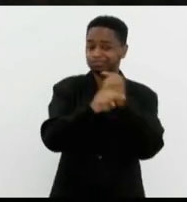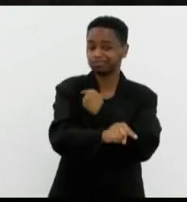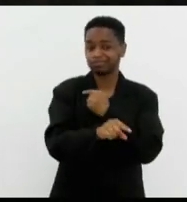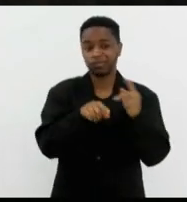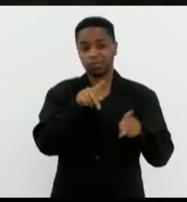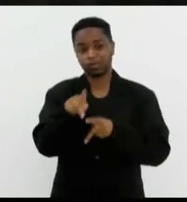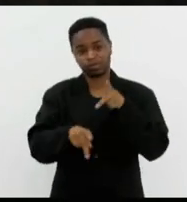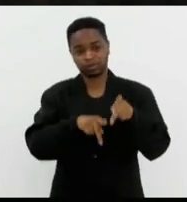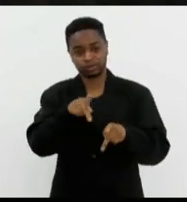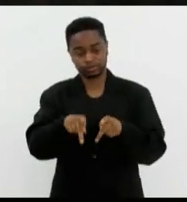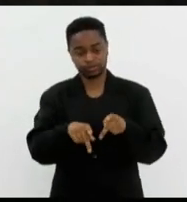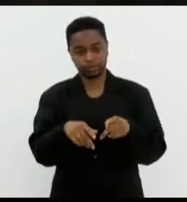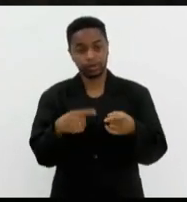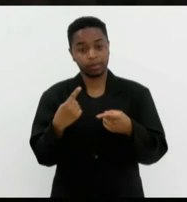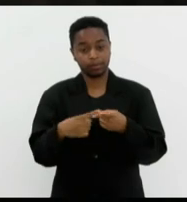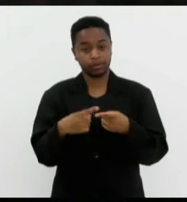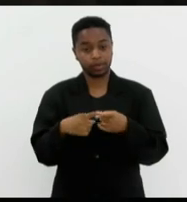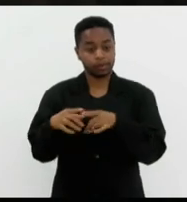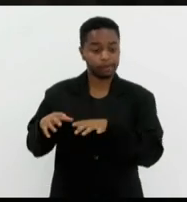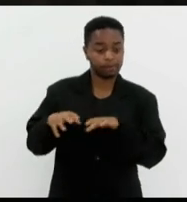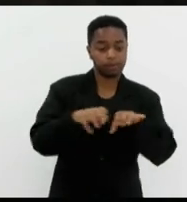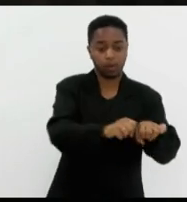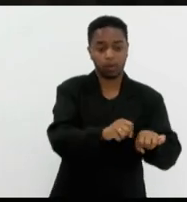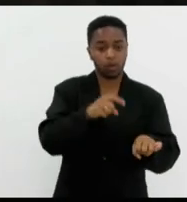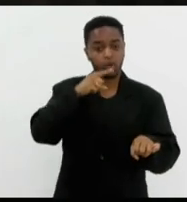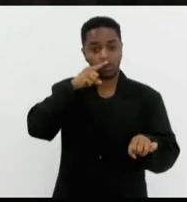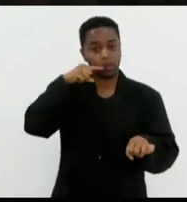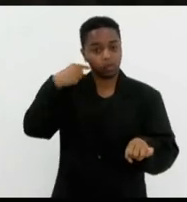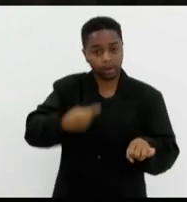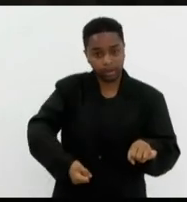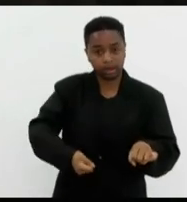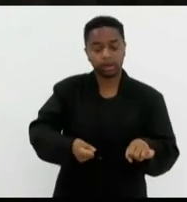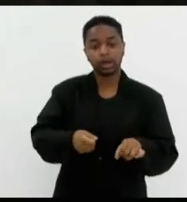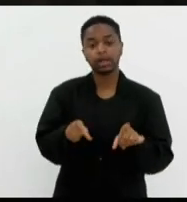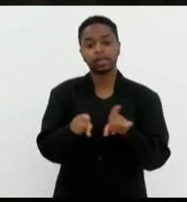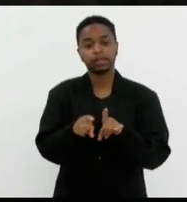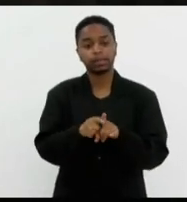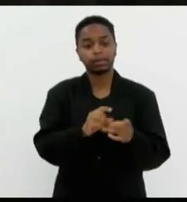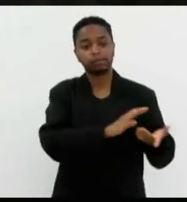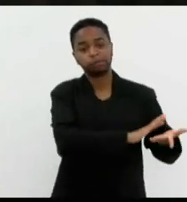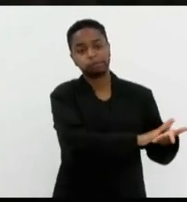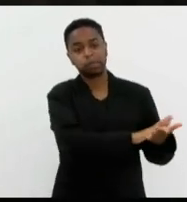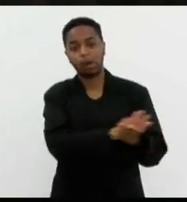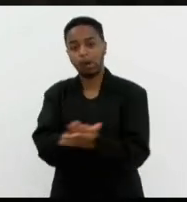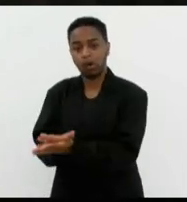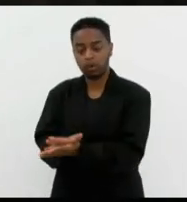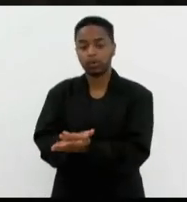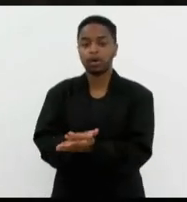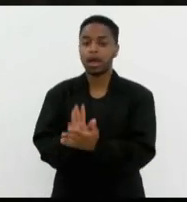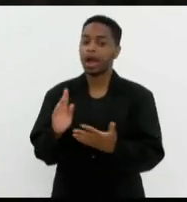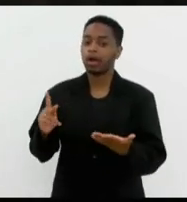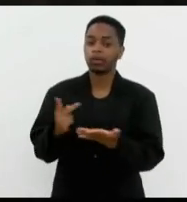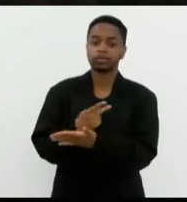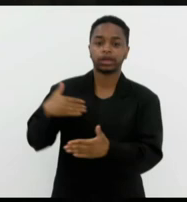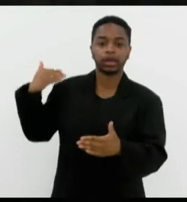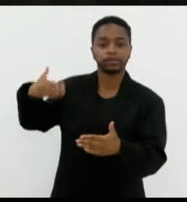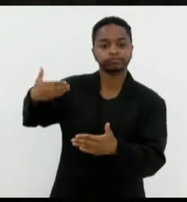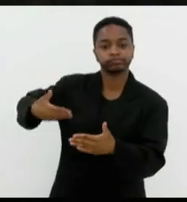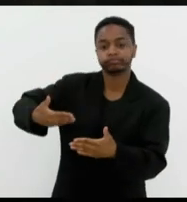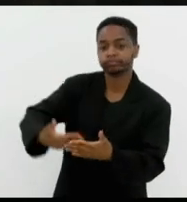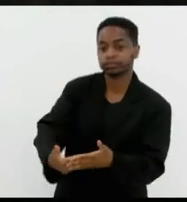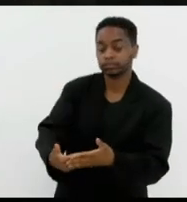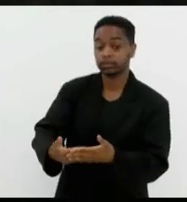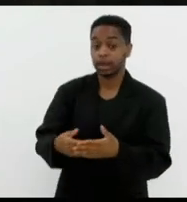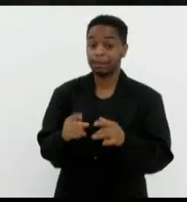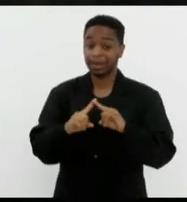russo, quando invade a Ucrânia e a carnificina ocorre até os dias de hoje. Mais